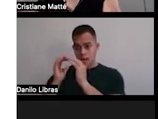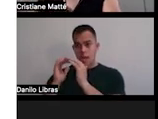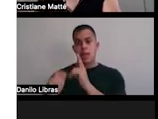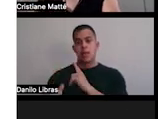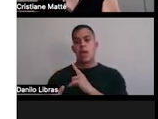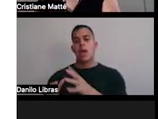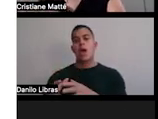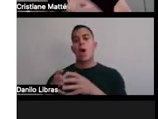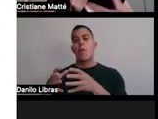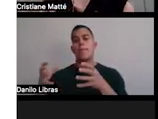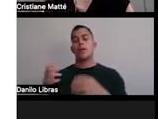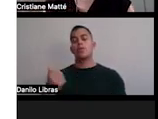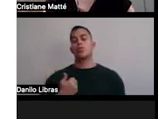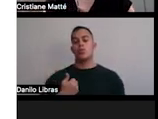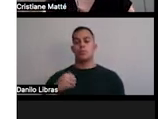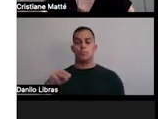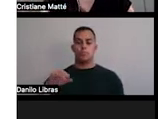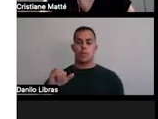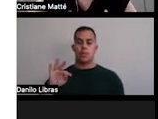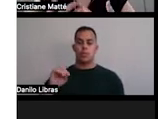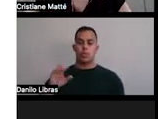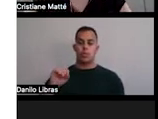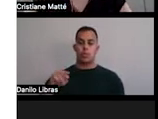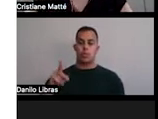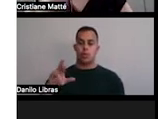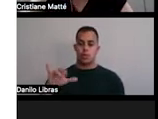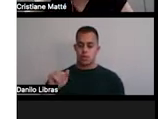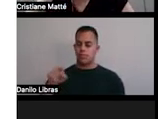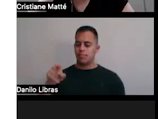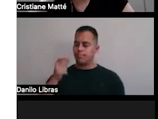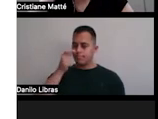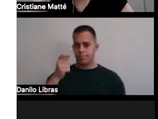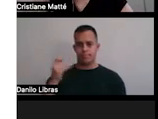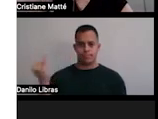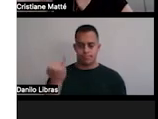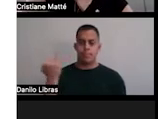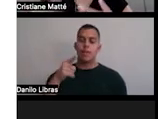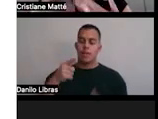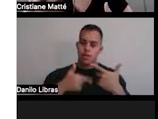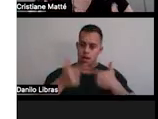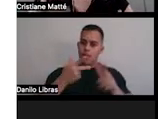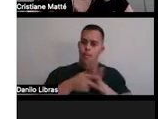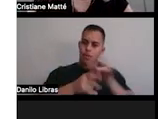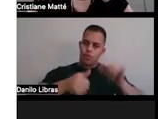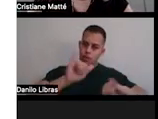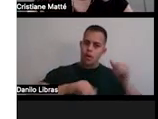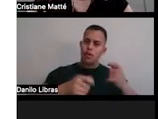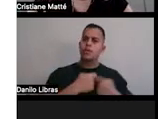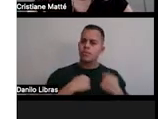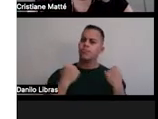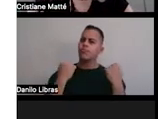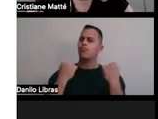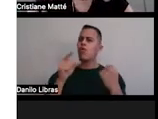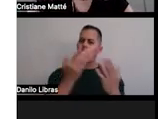número de mitocôndrias. Então, isso é muito impressionante, né? E esse trabalho, então, inicial do laboratório, ele nos deu força para continuar investindo no